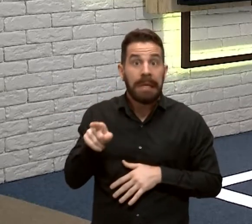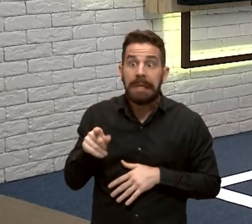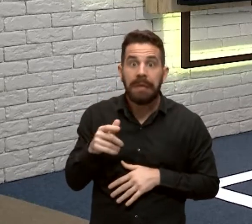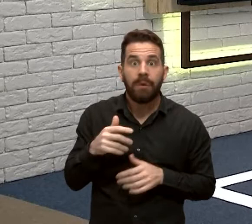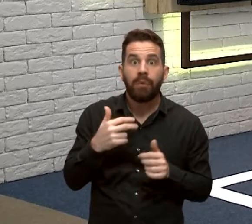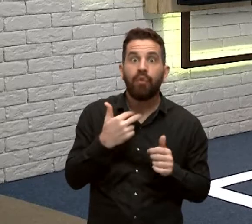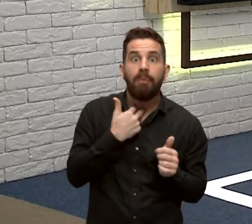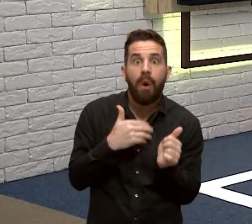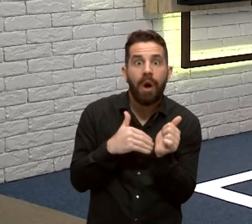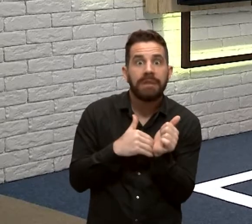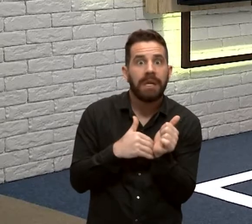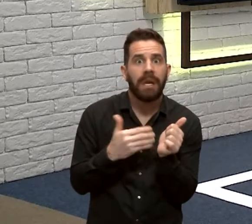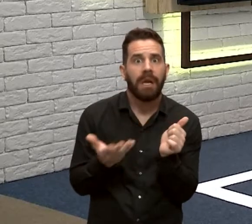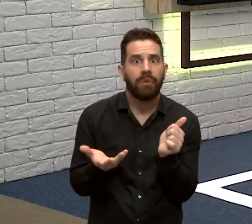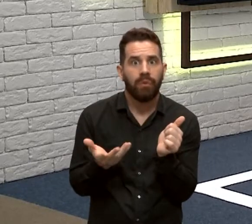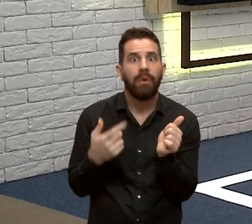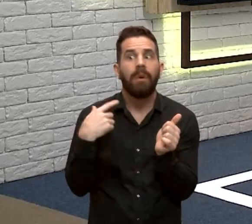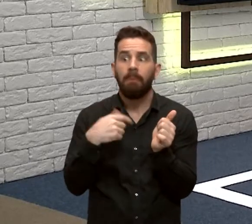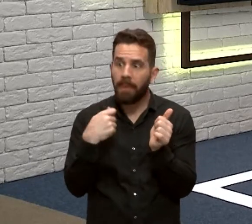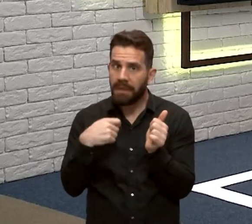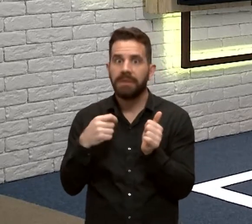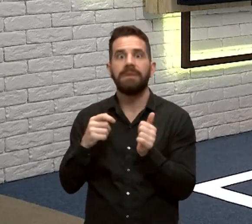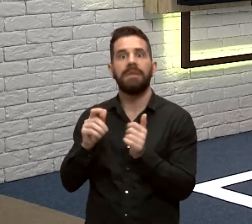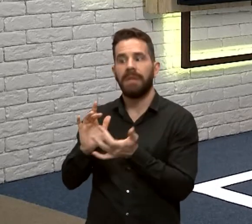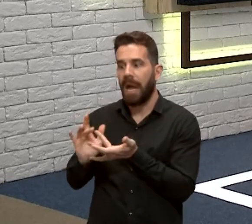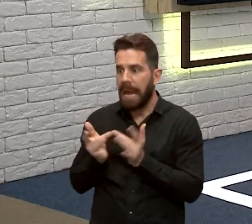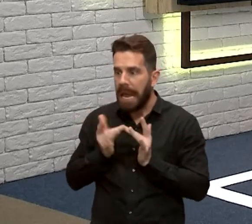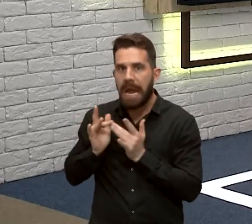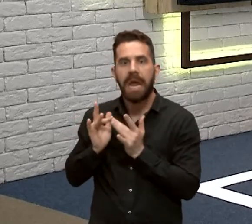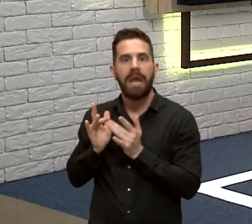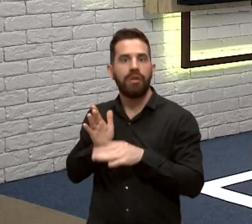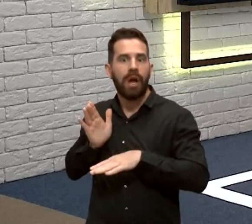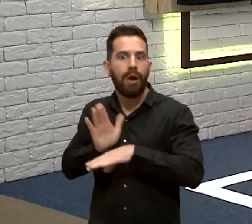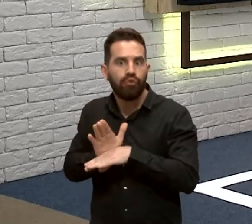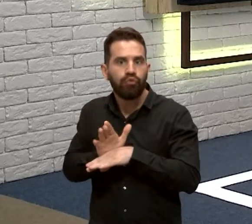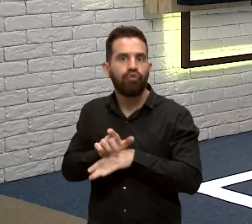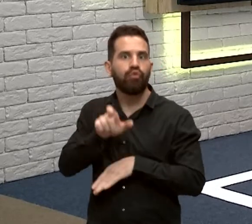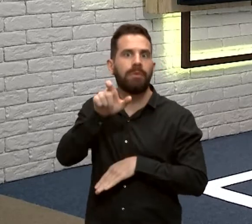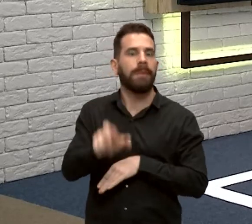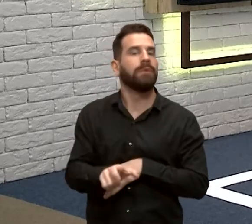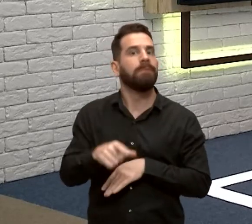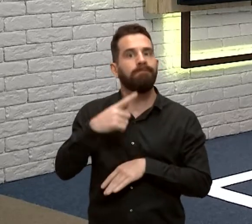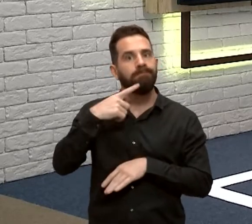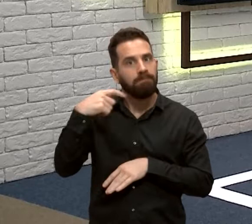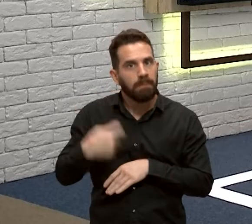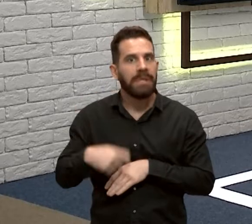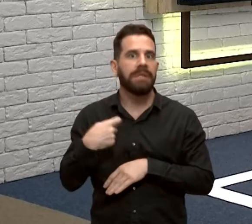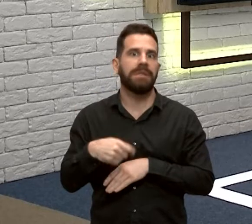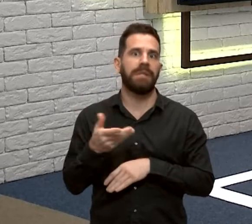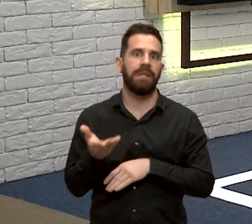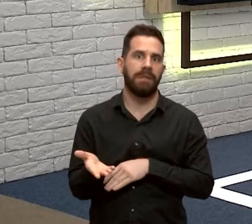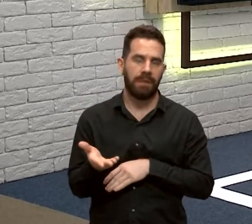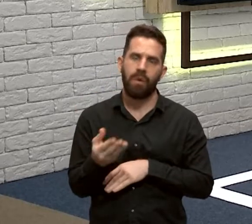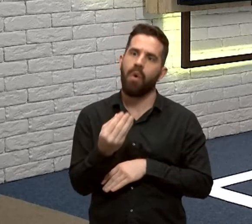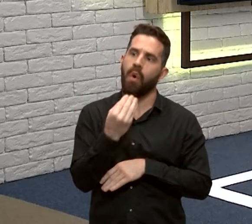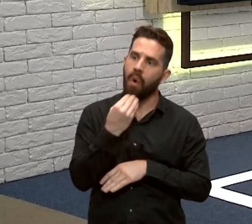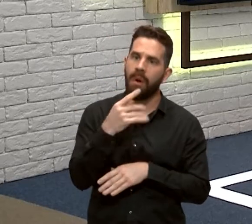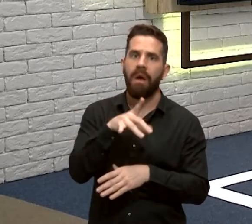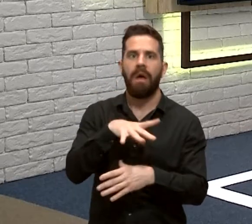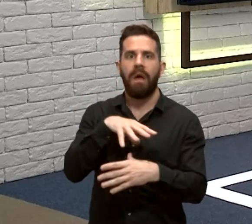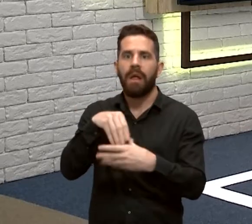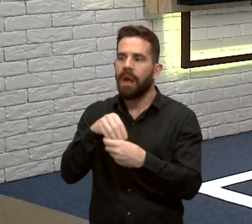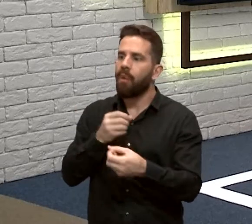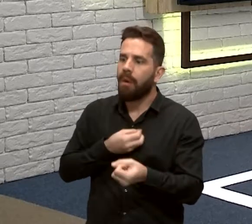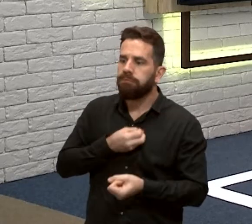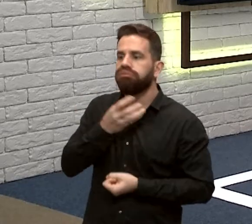pessoa precisa encontrar na rede de amizade dela, rede familiar, alguém com a qual ela possa participar esse